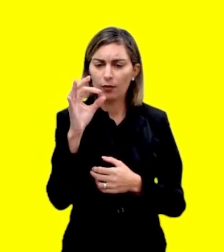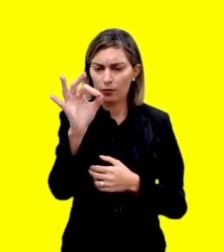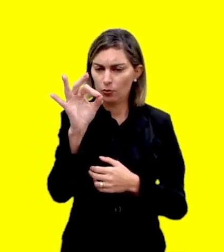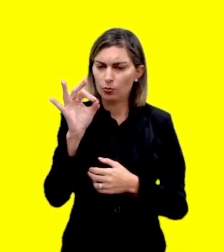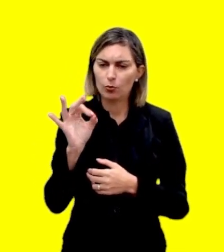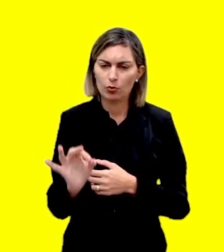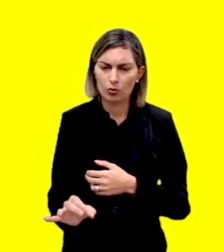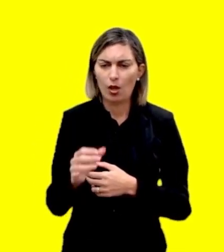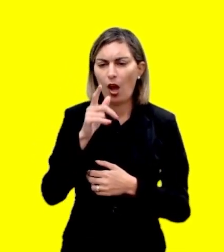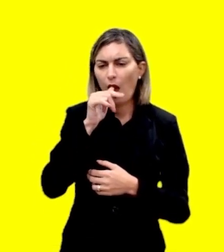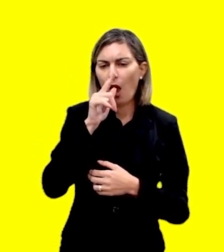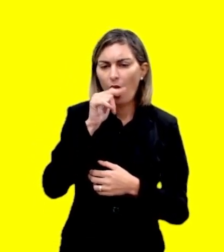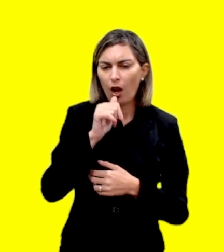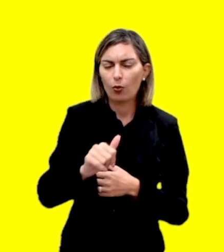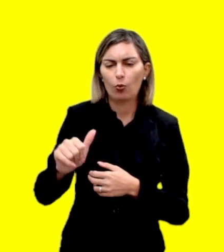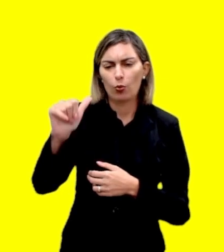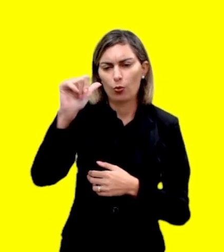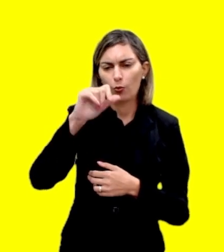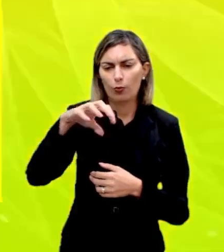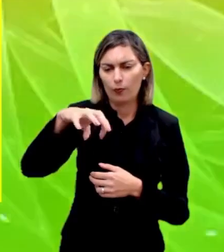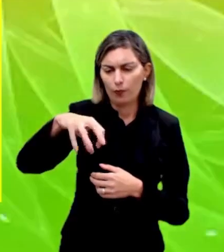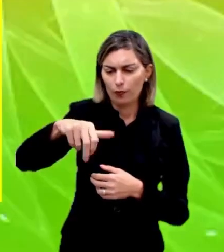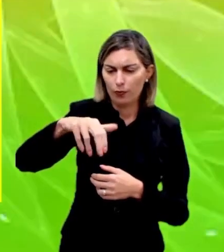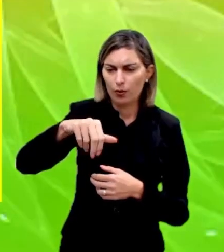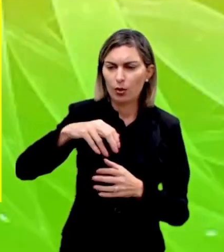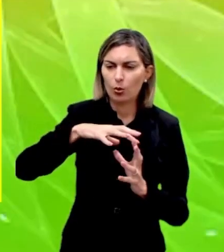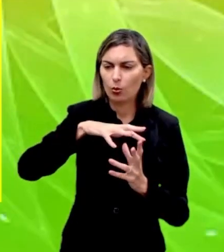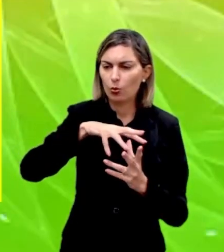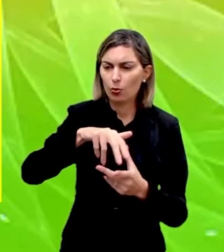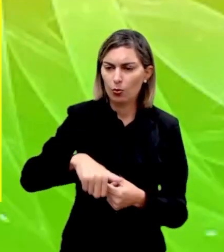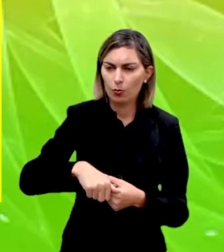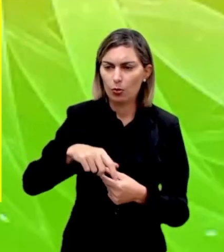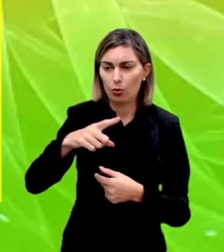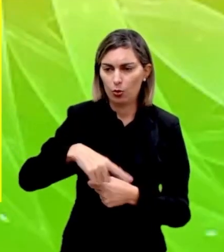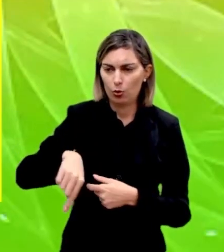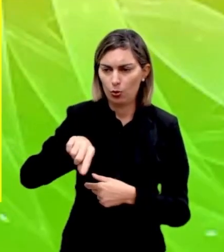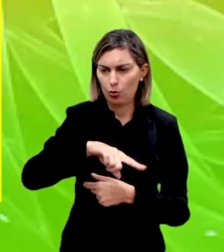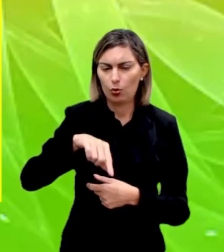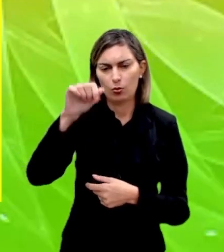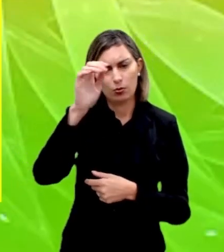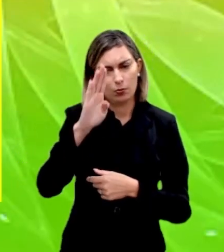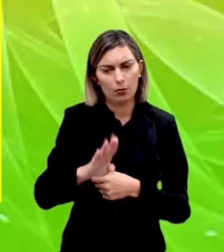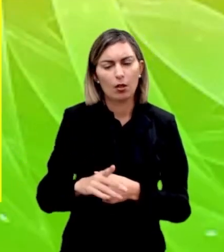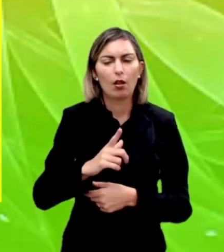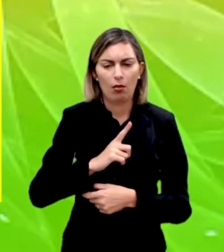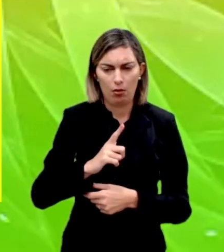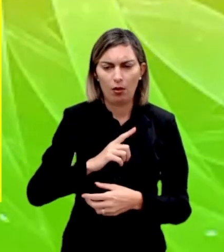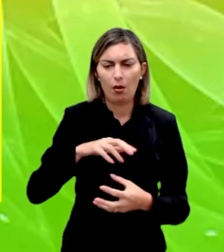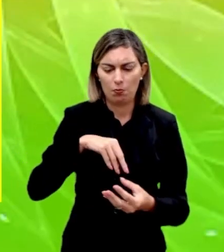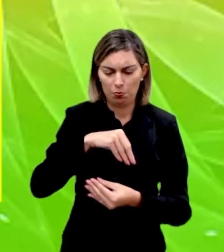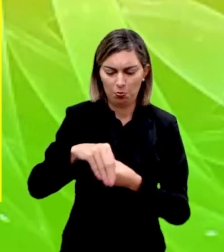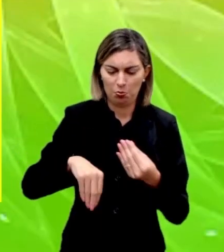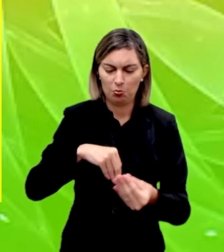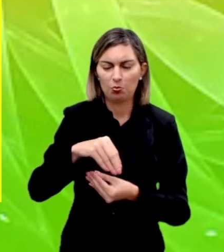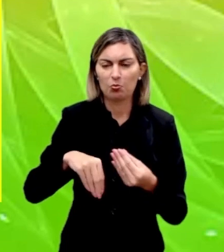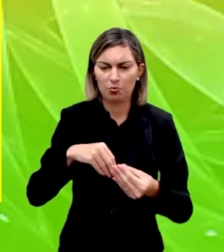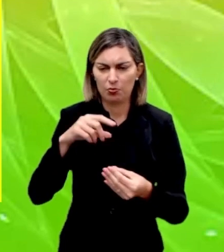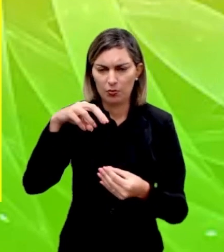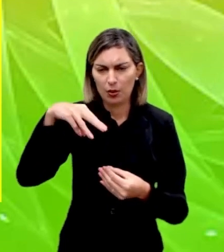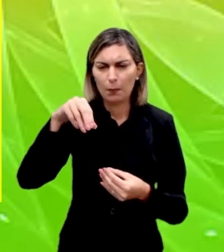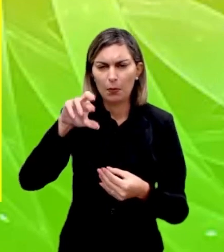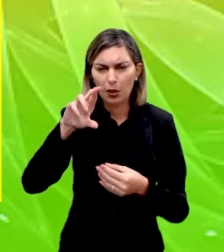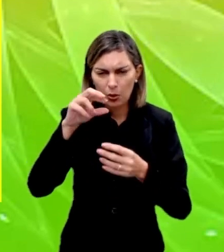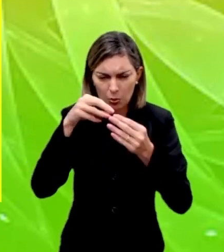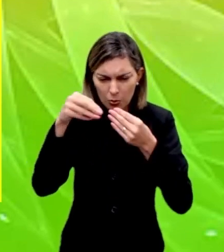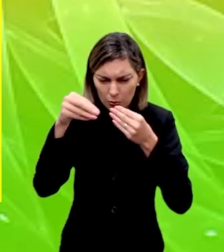83% das águas de torneira no mundo, incluindo as nossas aqui no Brasil, estão contaminadas com microplástico.